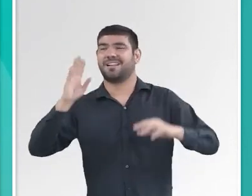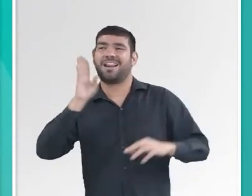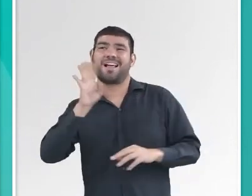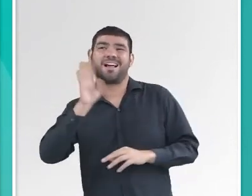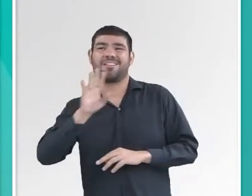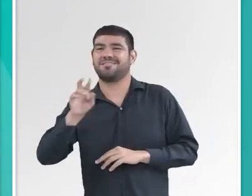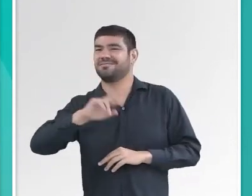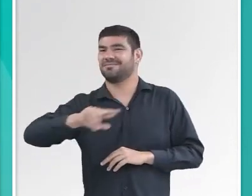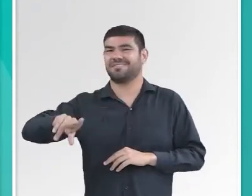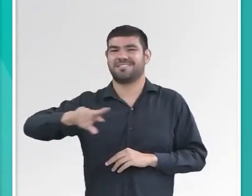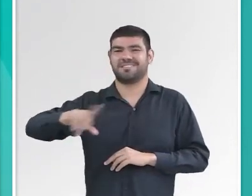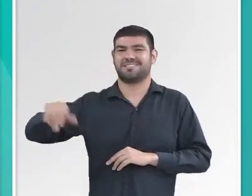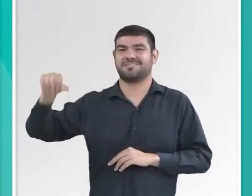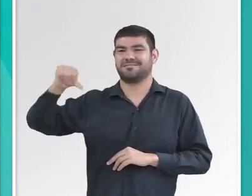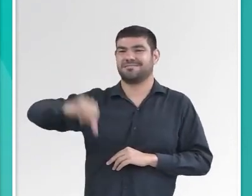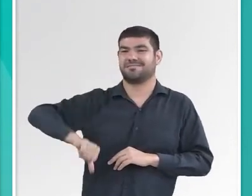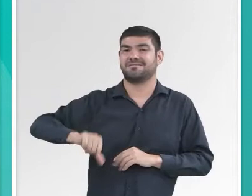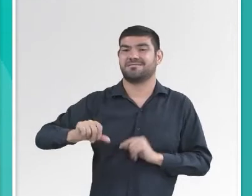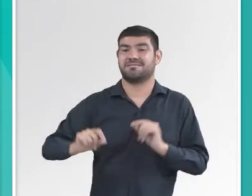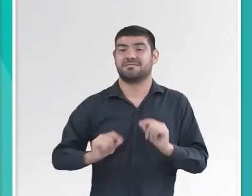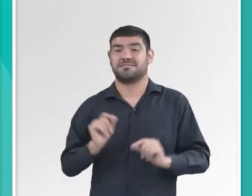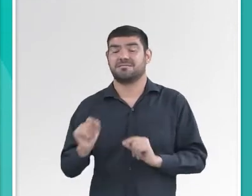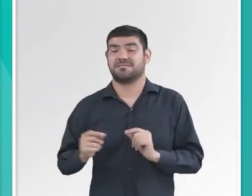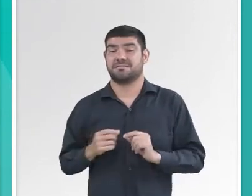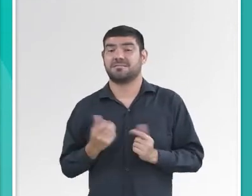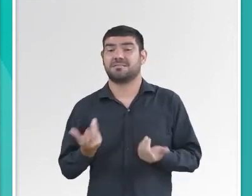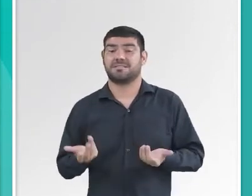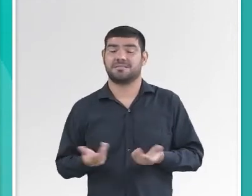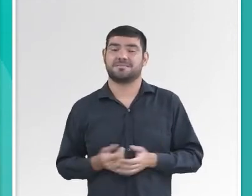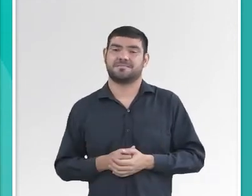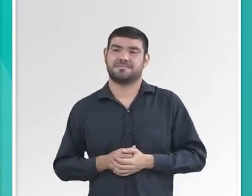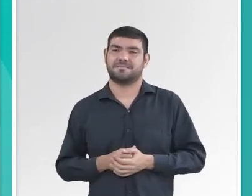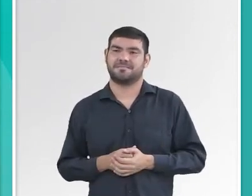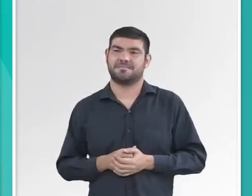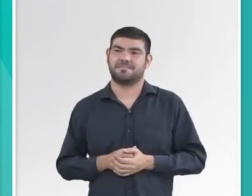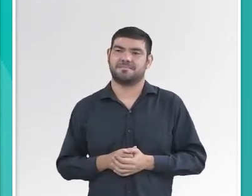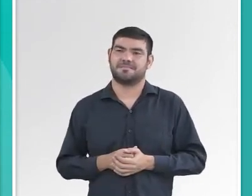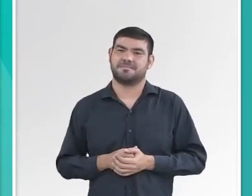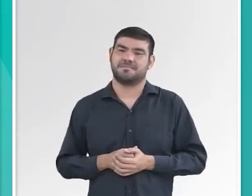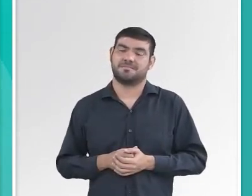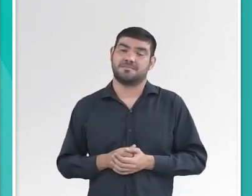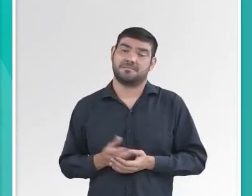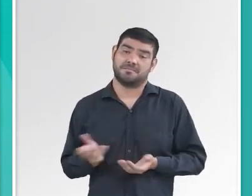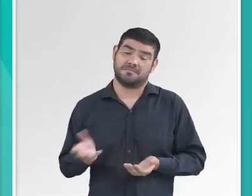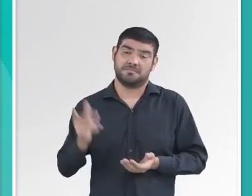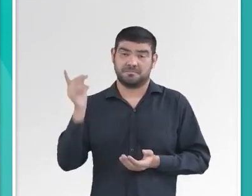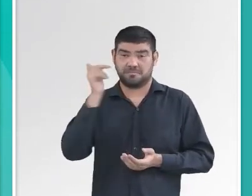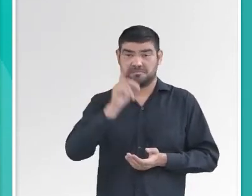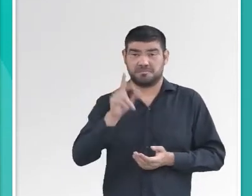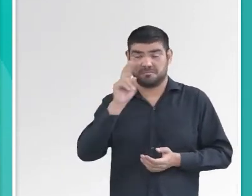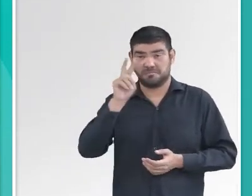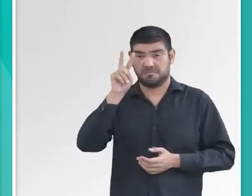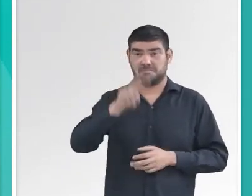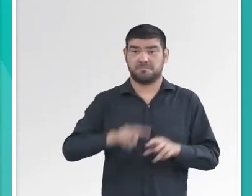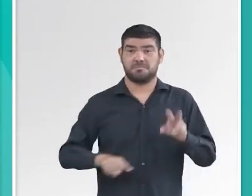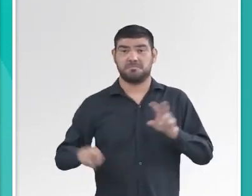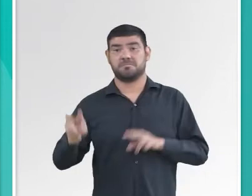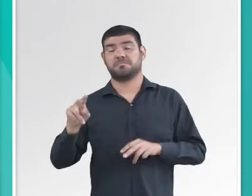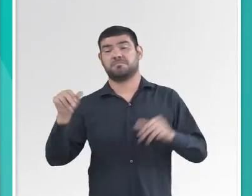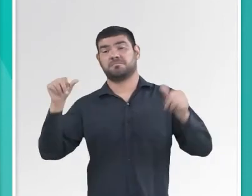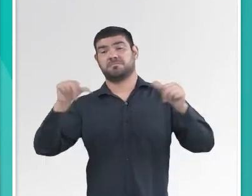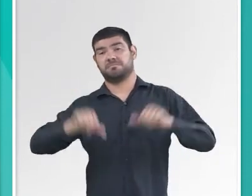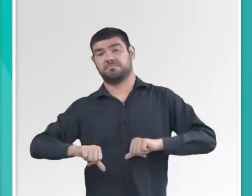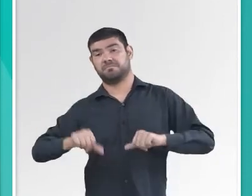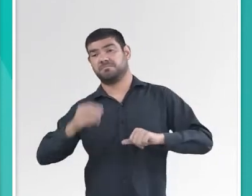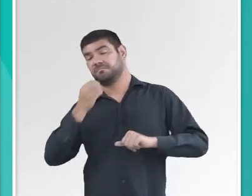é algo negativo, né? Que não é bom? E já que vocês conseguem visualizar algo que é negativo, que